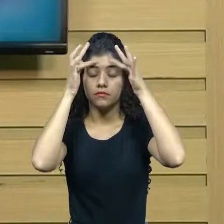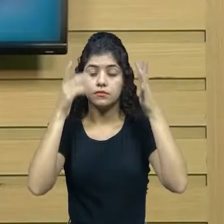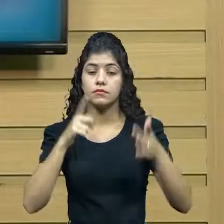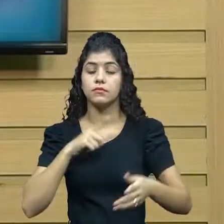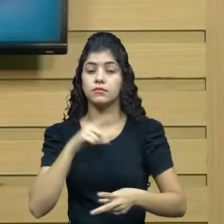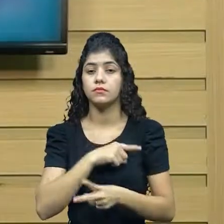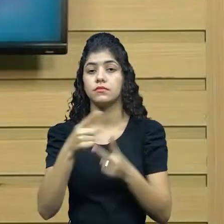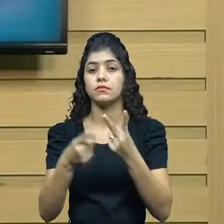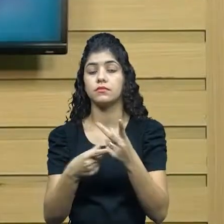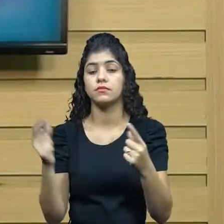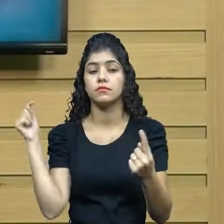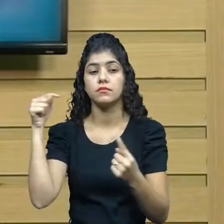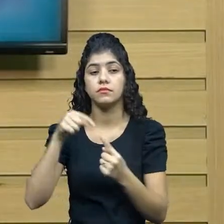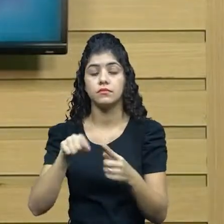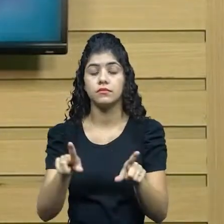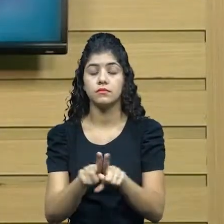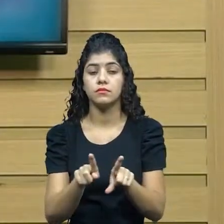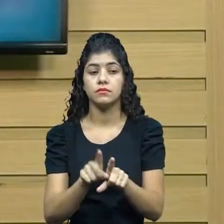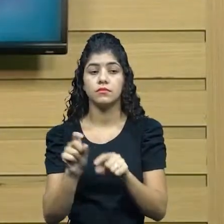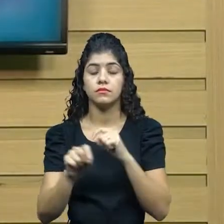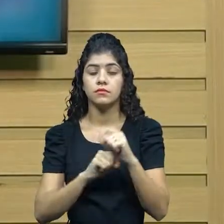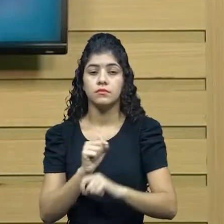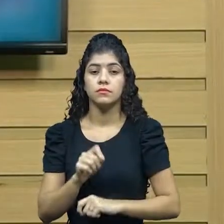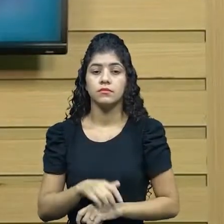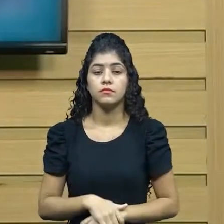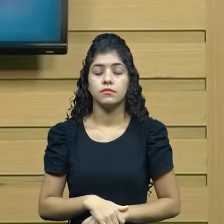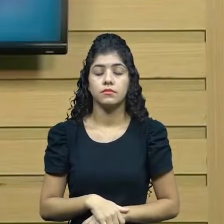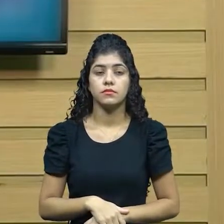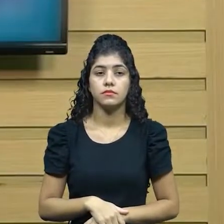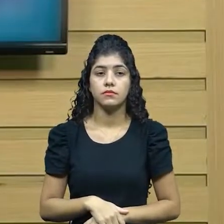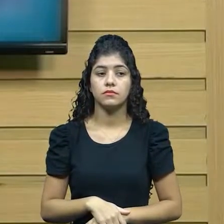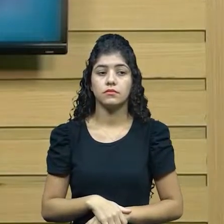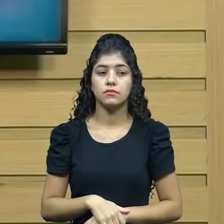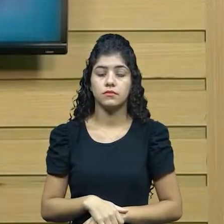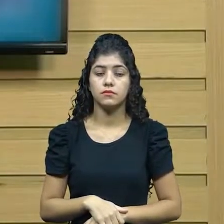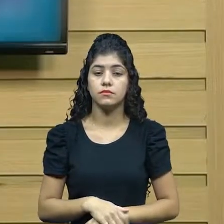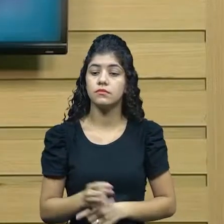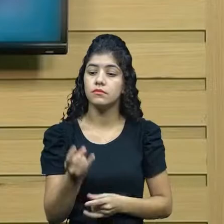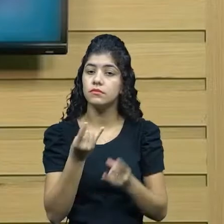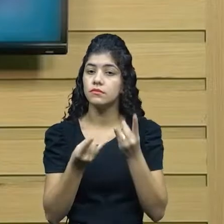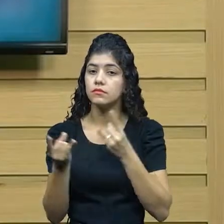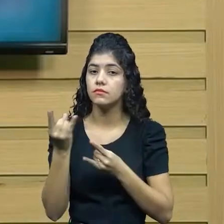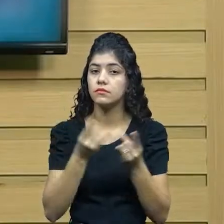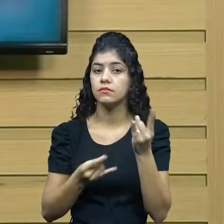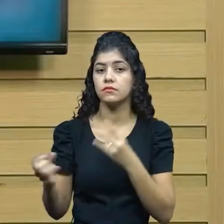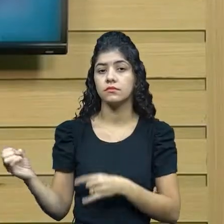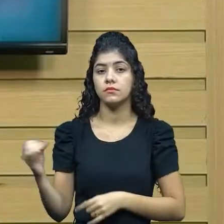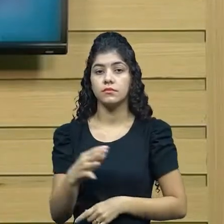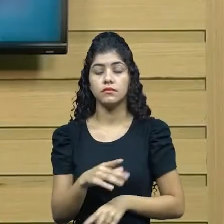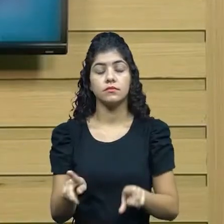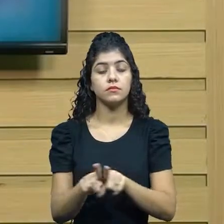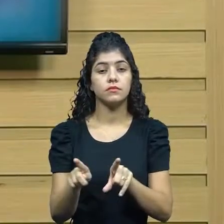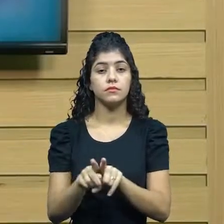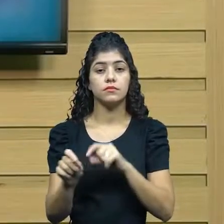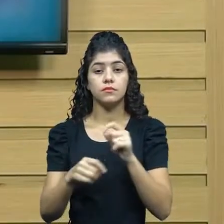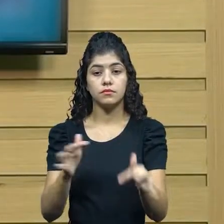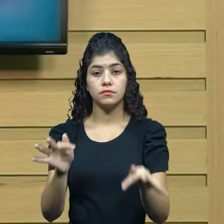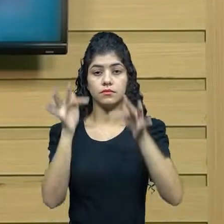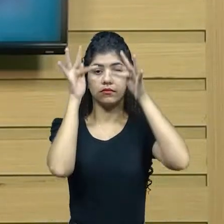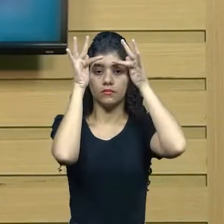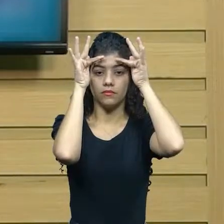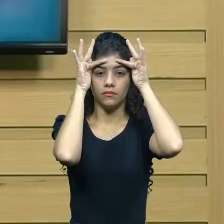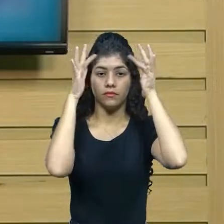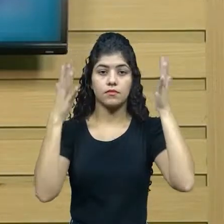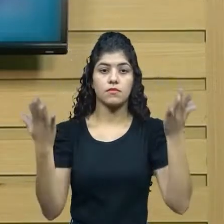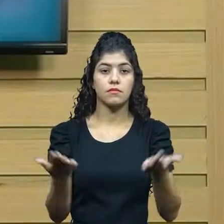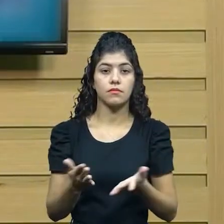dois objetivos, que é o atrair novos clientes e também fidelizar. Então,